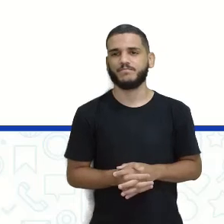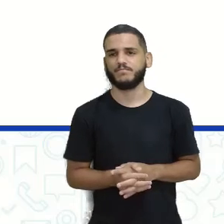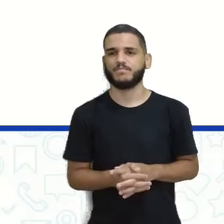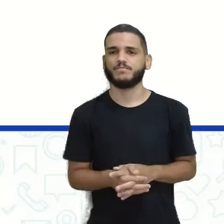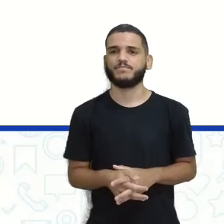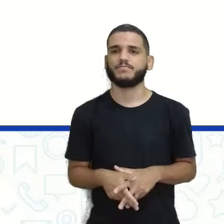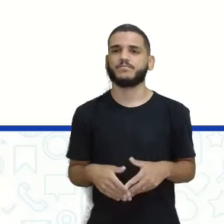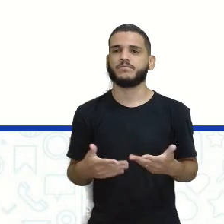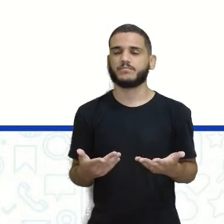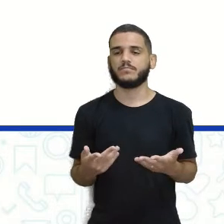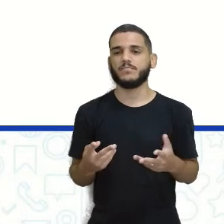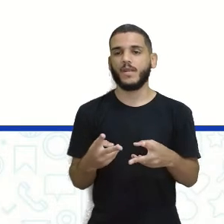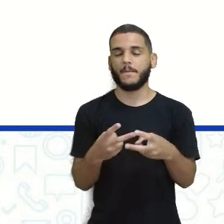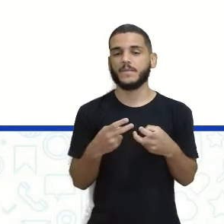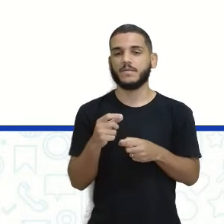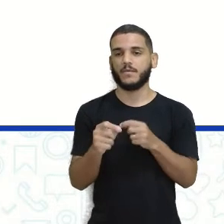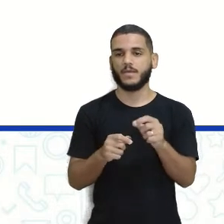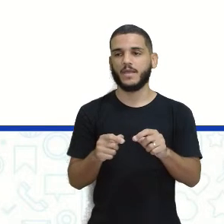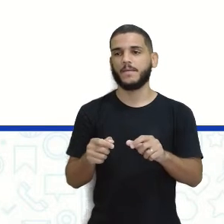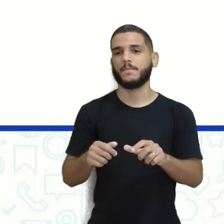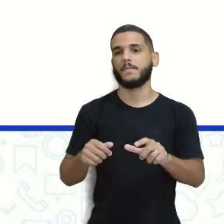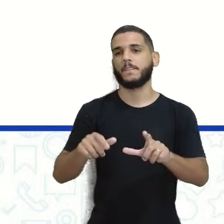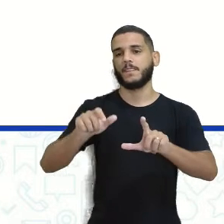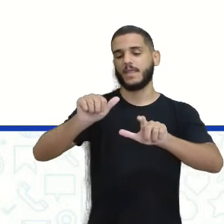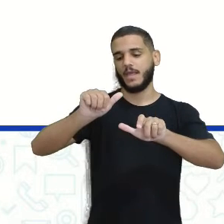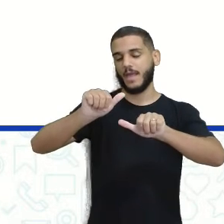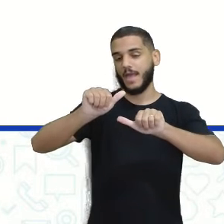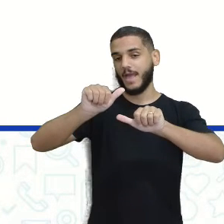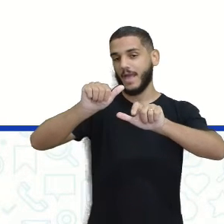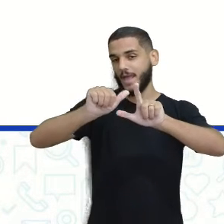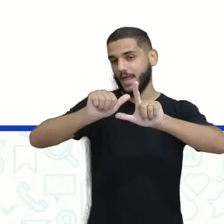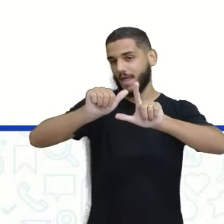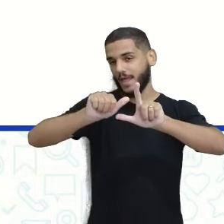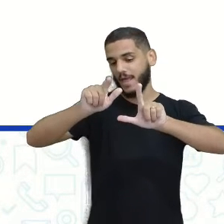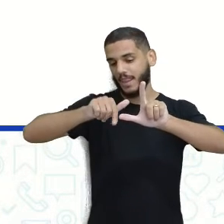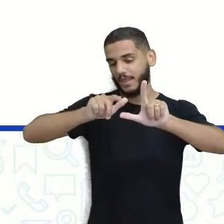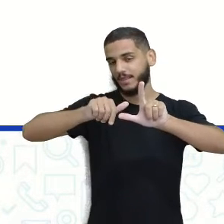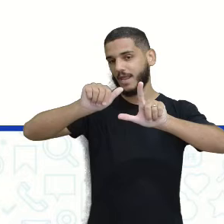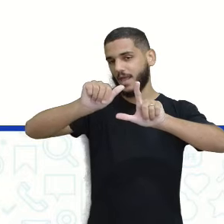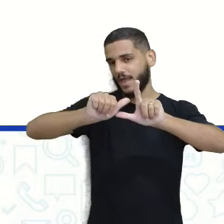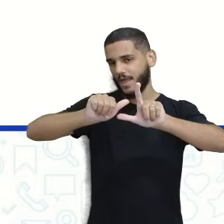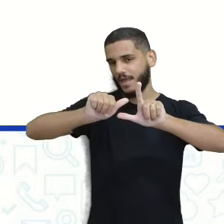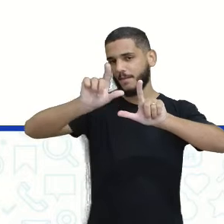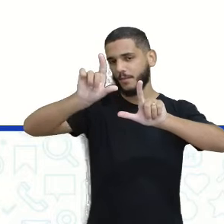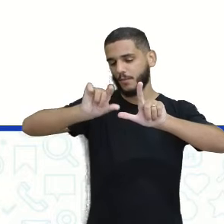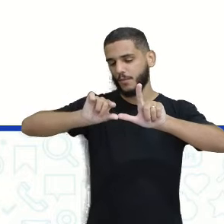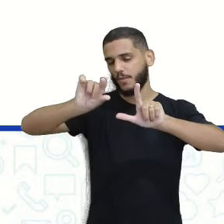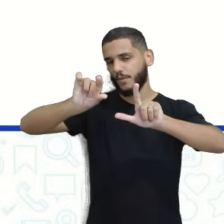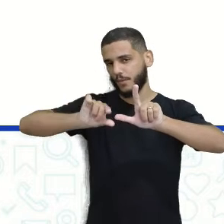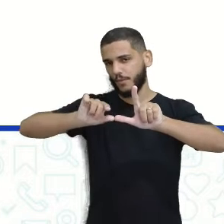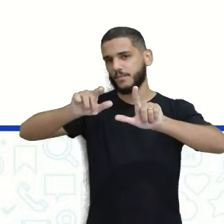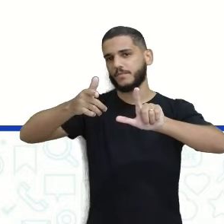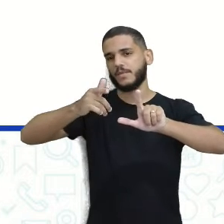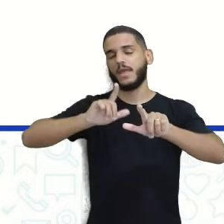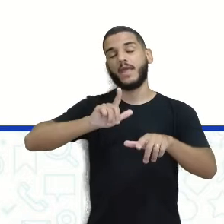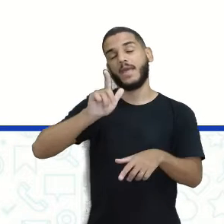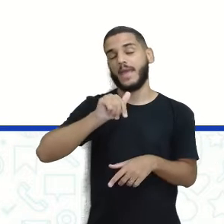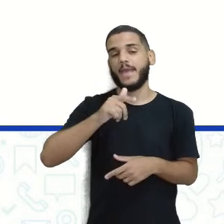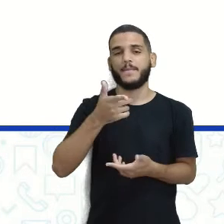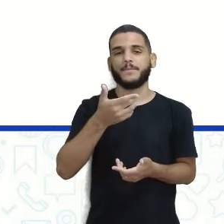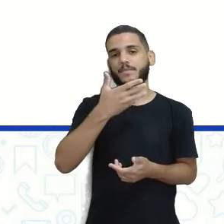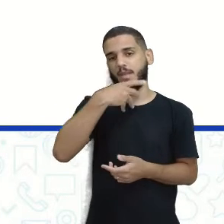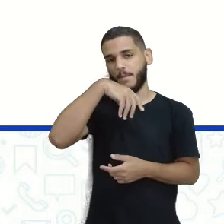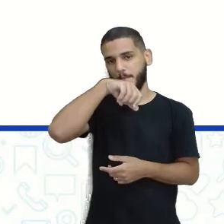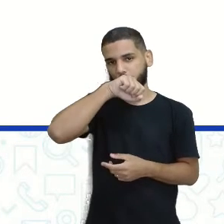vê? Quando forma o azinho, o cara que é recessivo, e a minha questão faz o seguinte cruzamento. O pai e a mãe